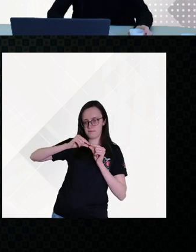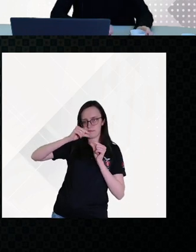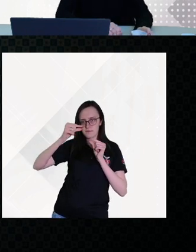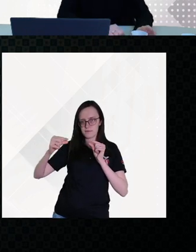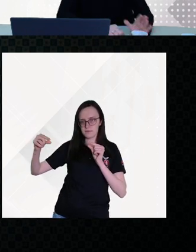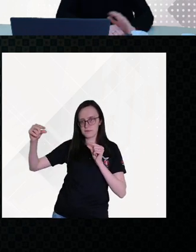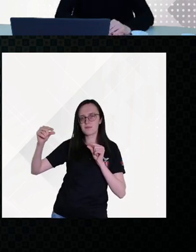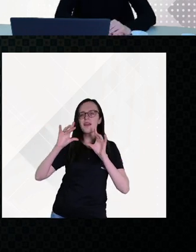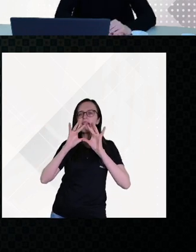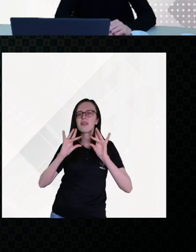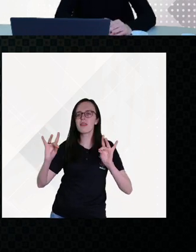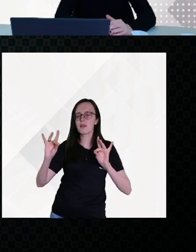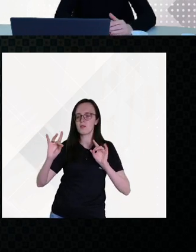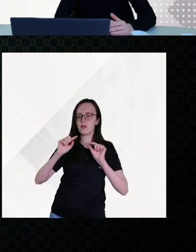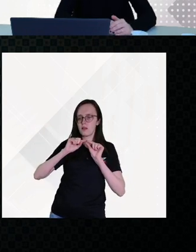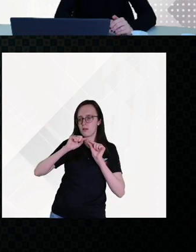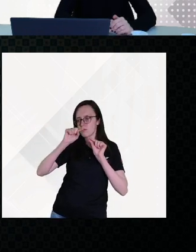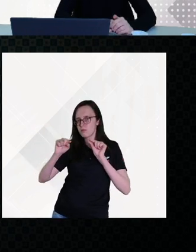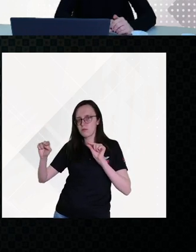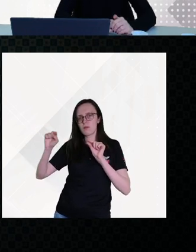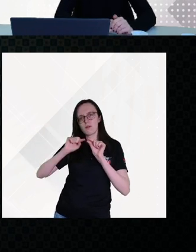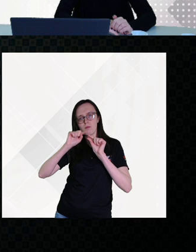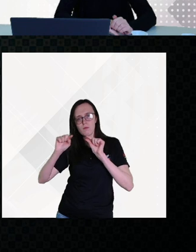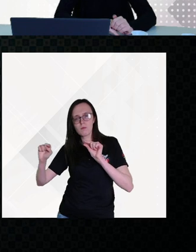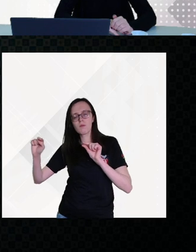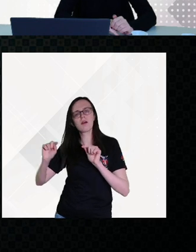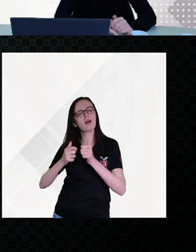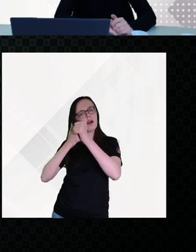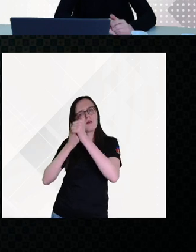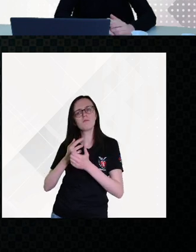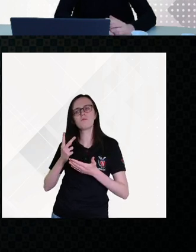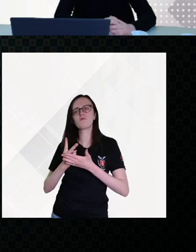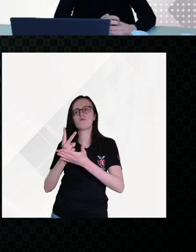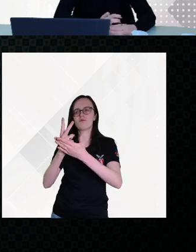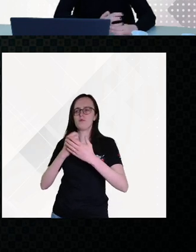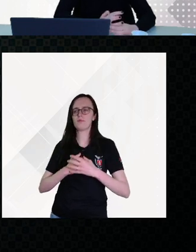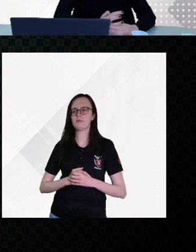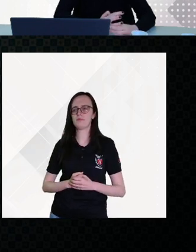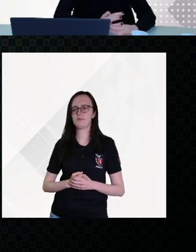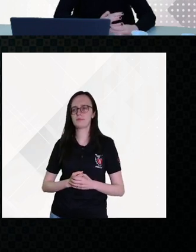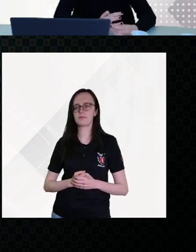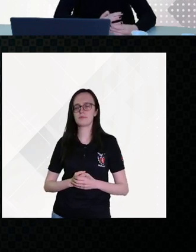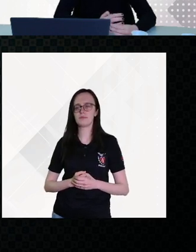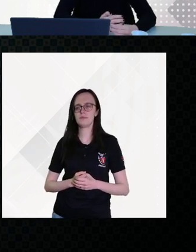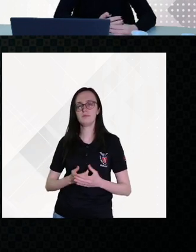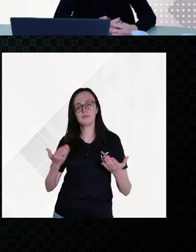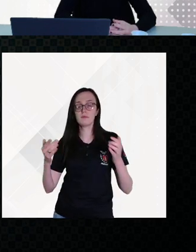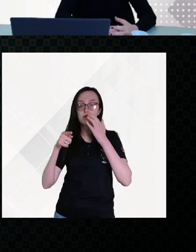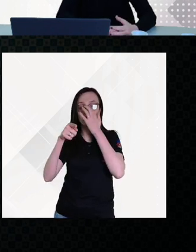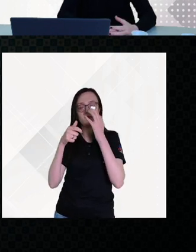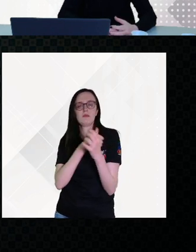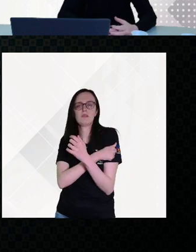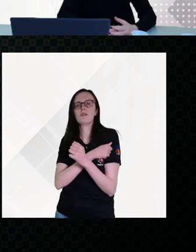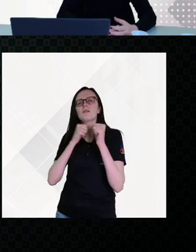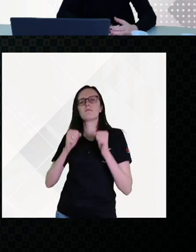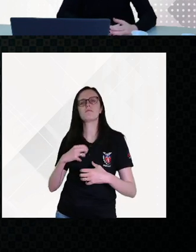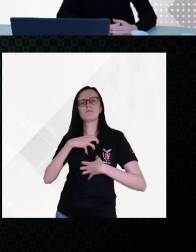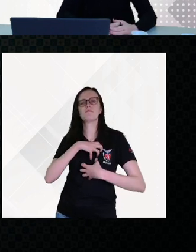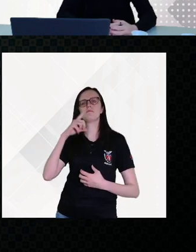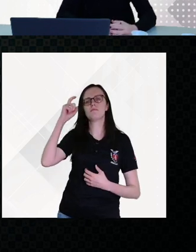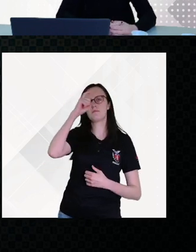E a partir daí, um acompanhamento, né, dessa equipe multidisciplinar. Então, esse estudante ele pode ter uma dificuldade de ficar em